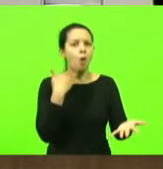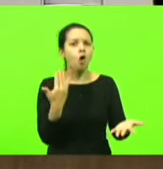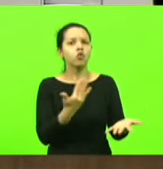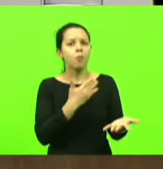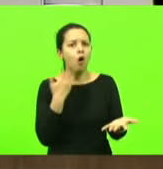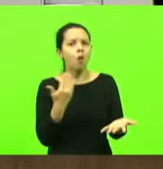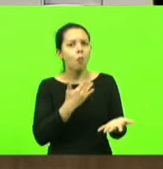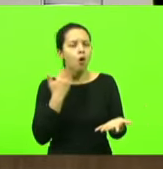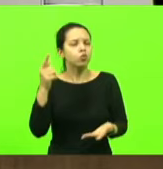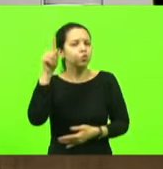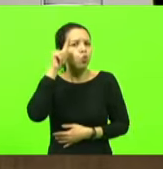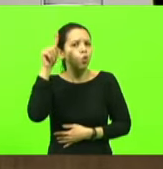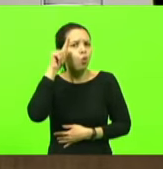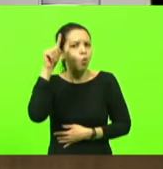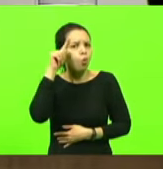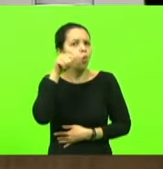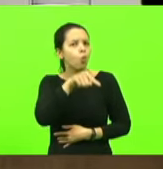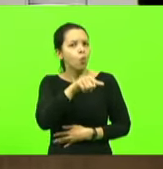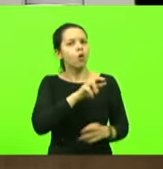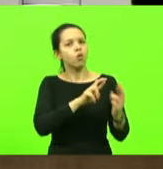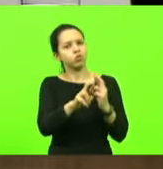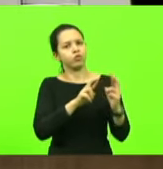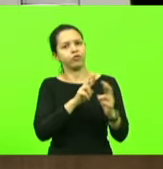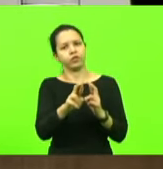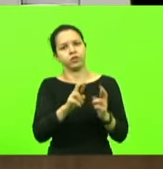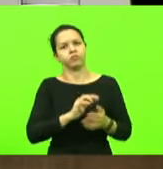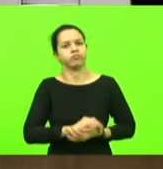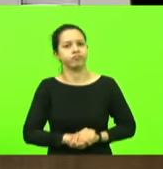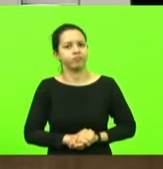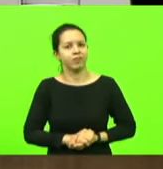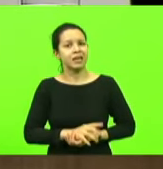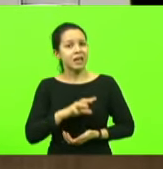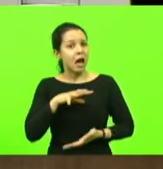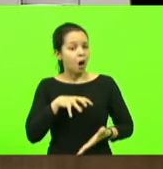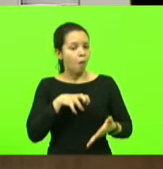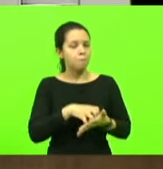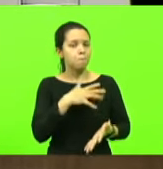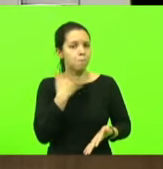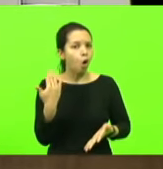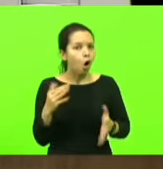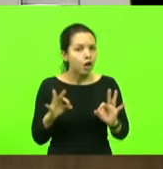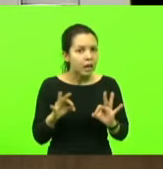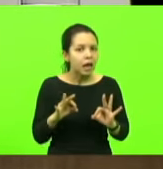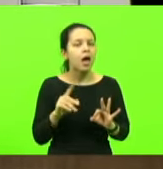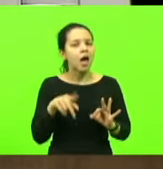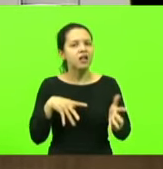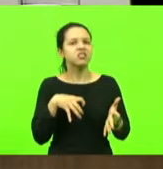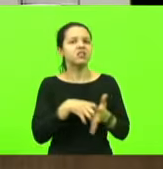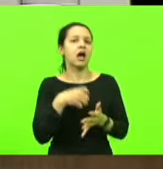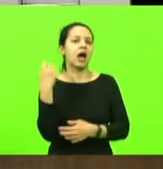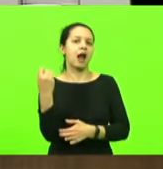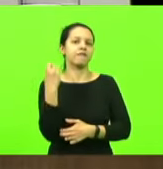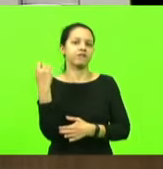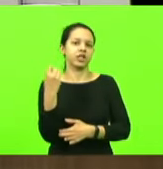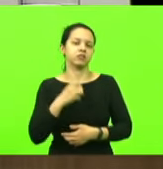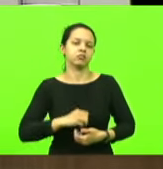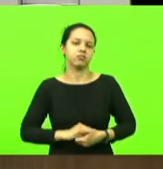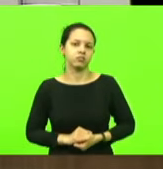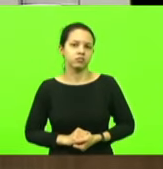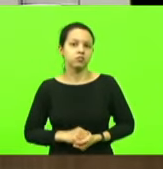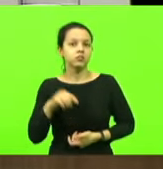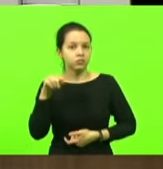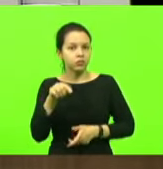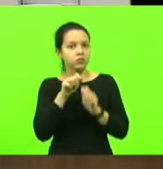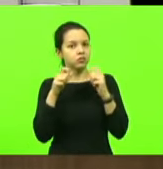dias na 470. E quando não é morte, é acidente grave. A Assembleia